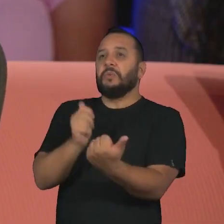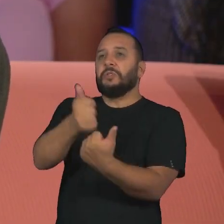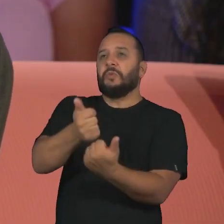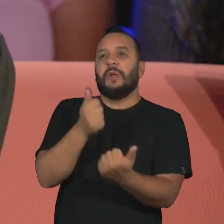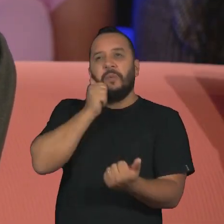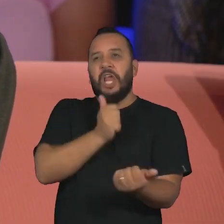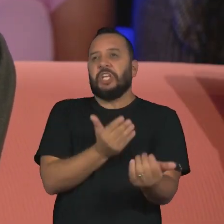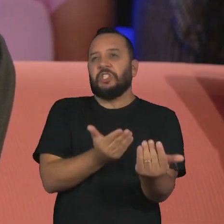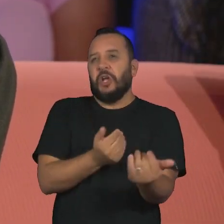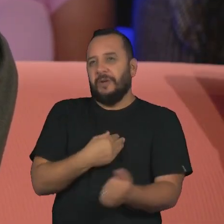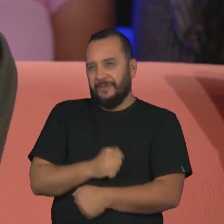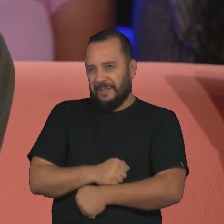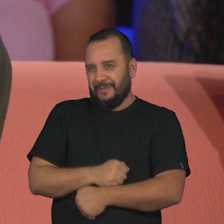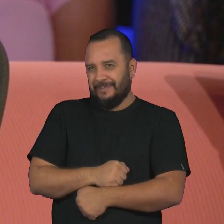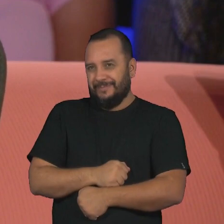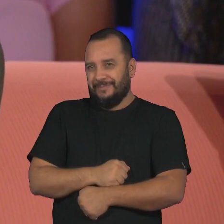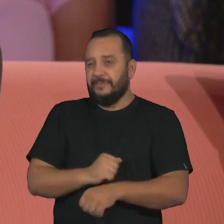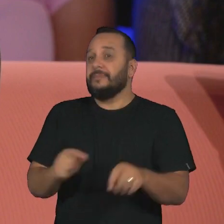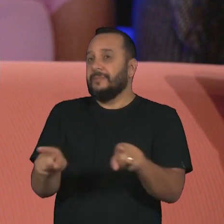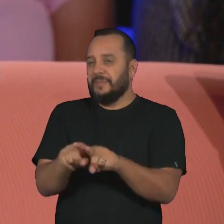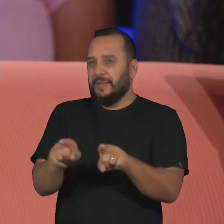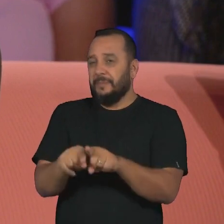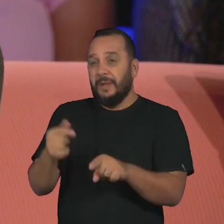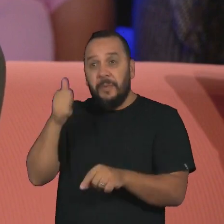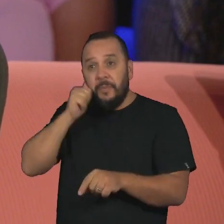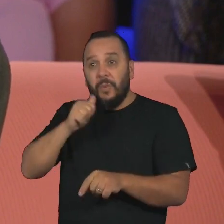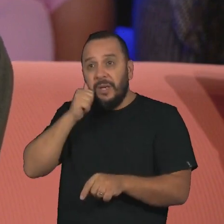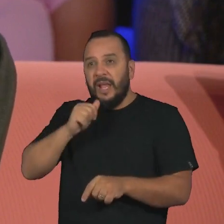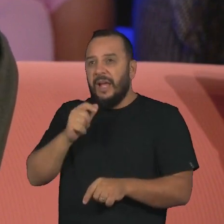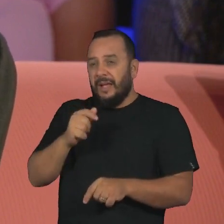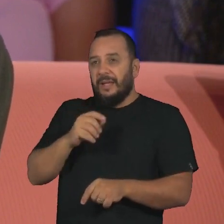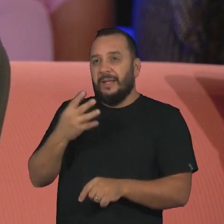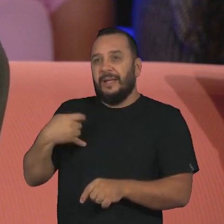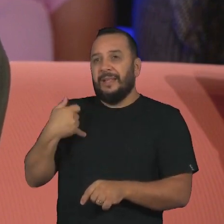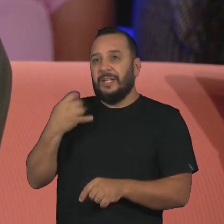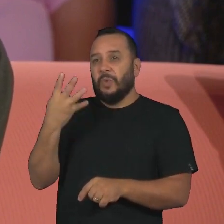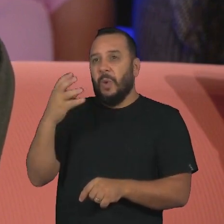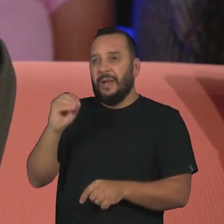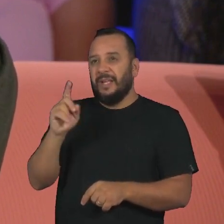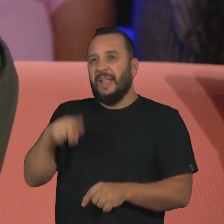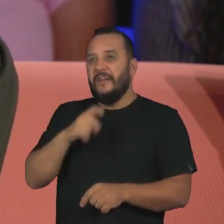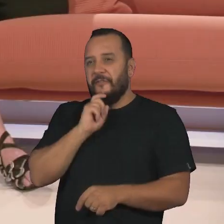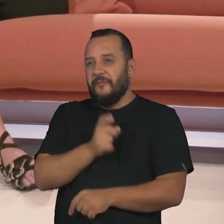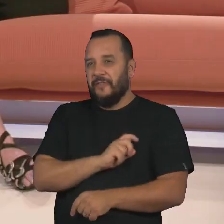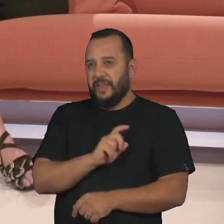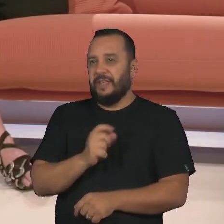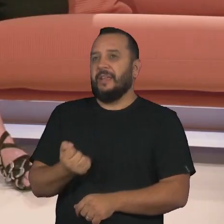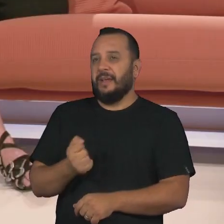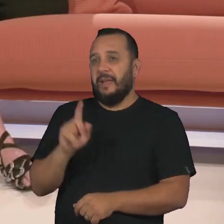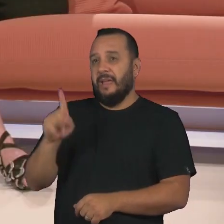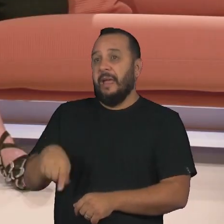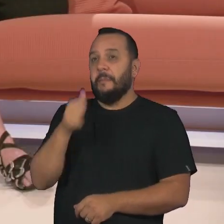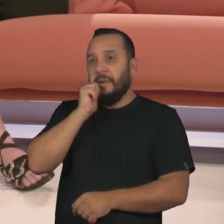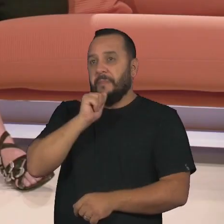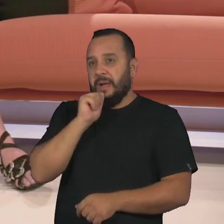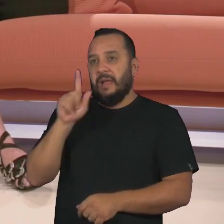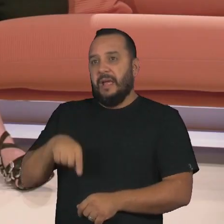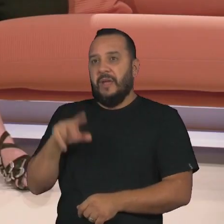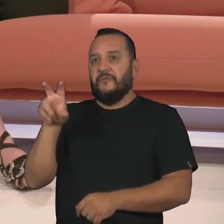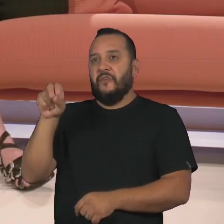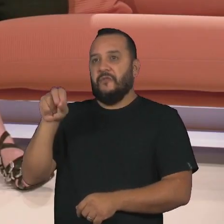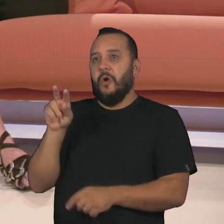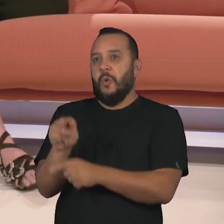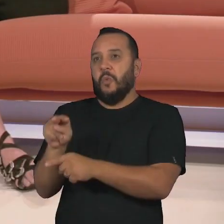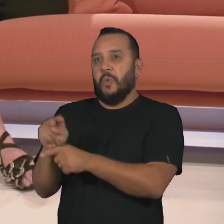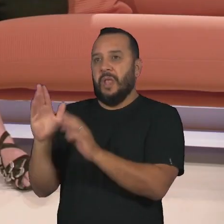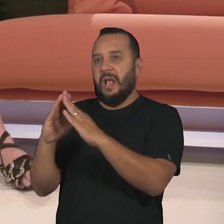nova, nós não temos mais desejos sexuais, nós somos mães, avós e cuidamos da casa. E, de repente, você está